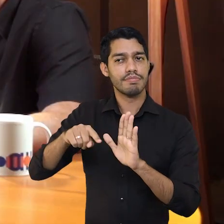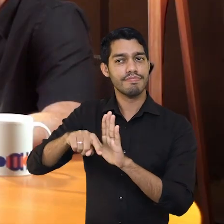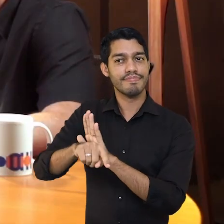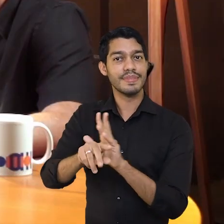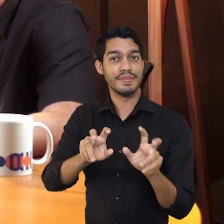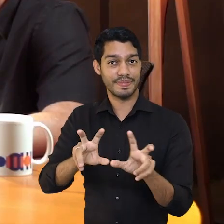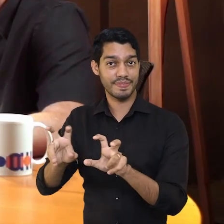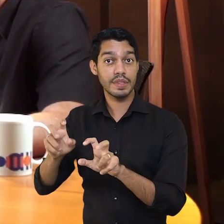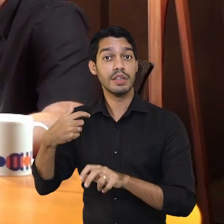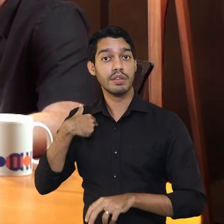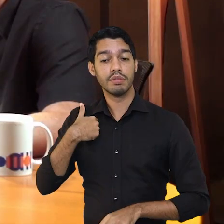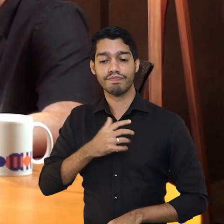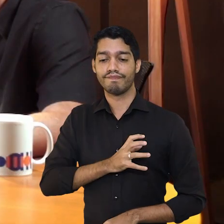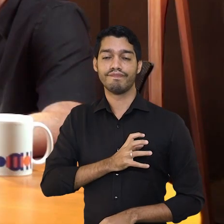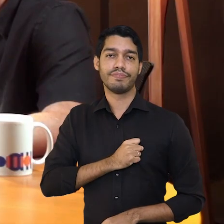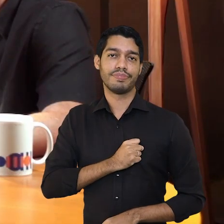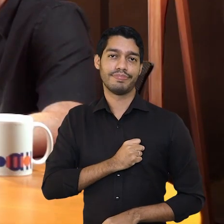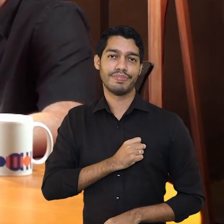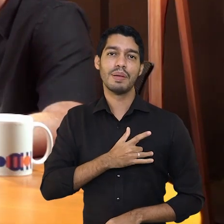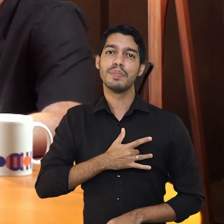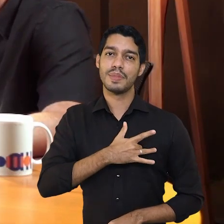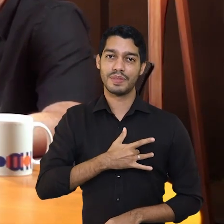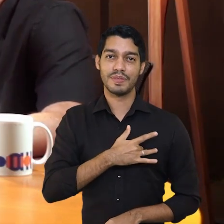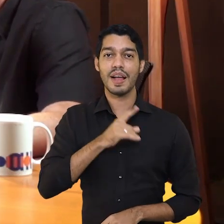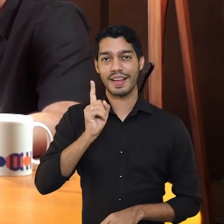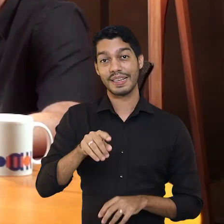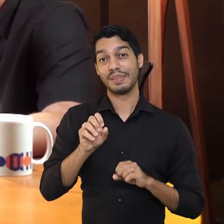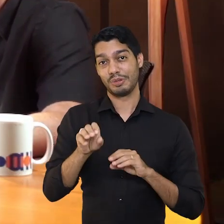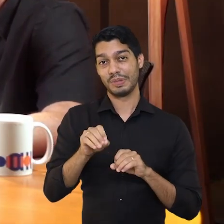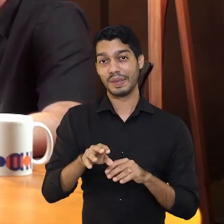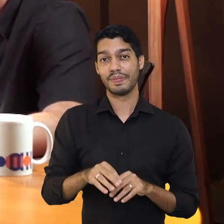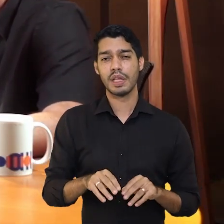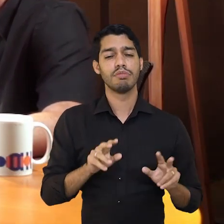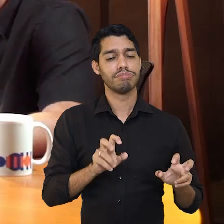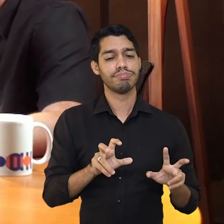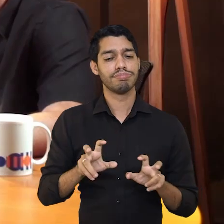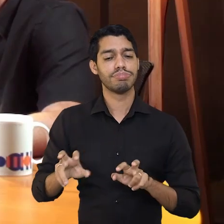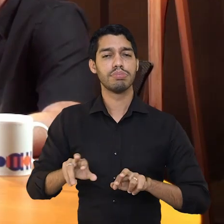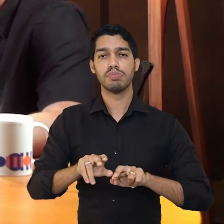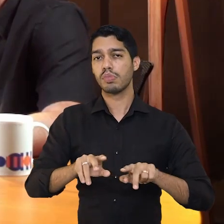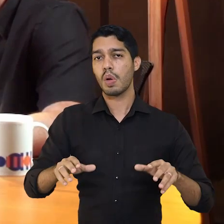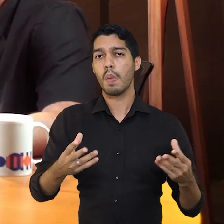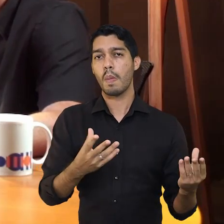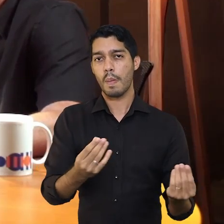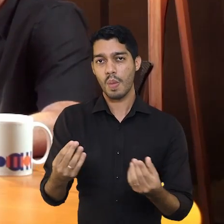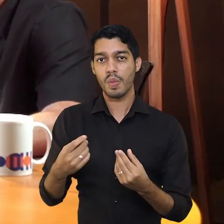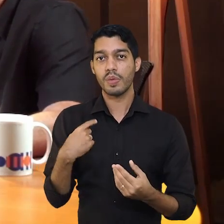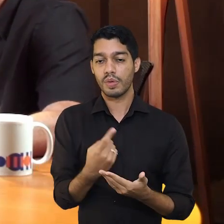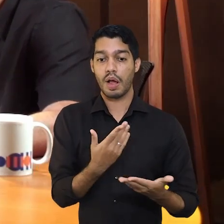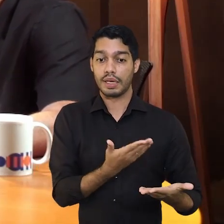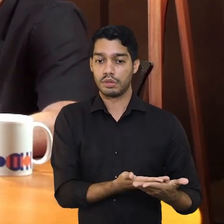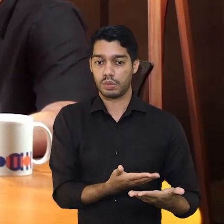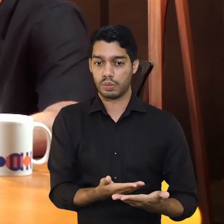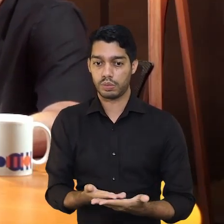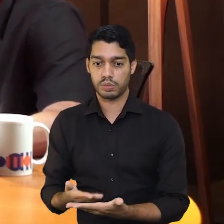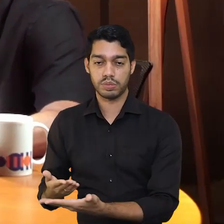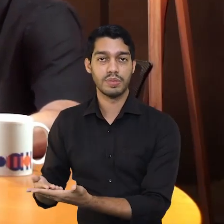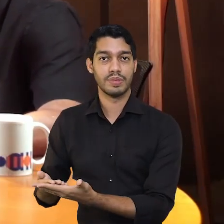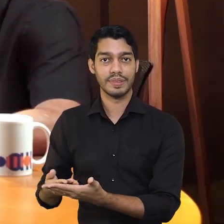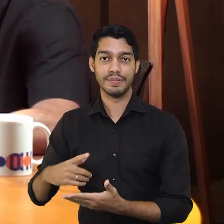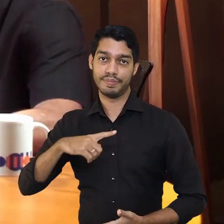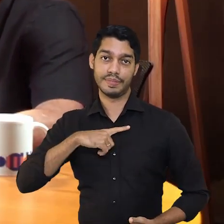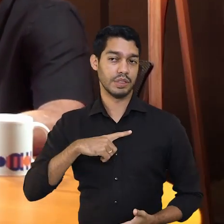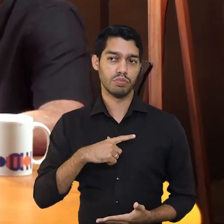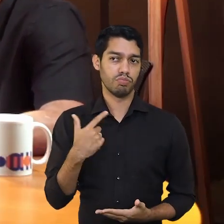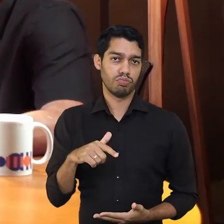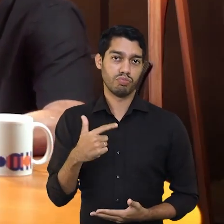temas, eu me apaixonei mais por esse lado da educação como um todo, né? Então tem muitos temas aí que a gente acaba estudando ao longo da trajetória